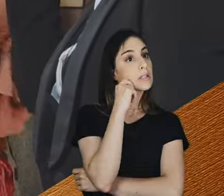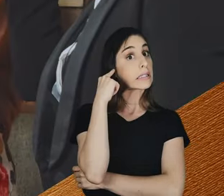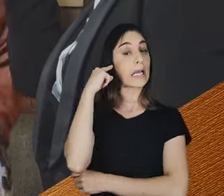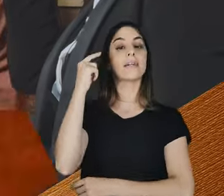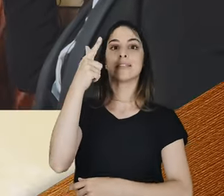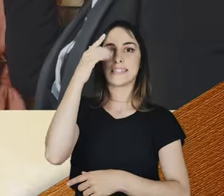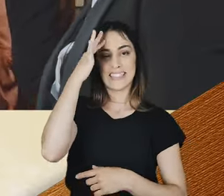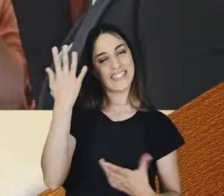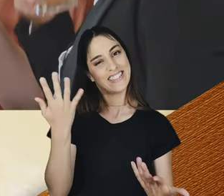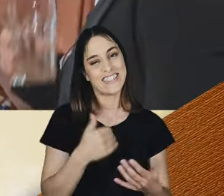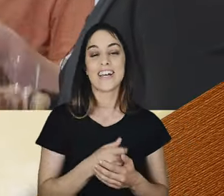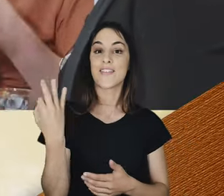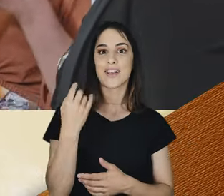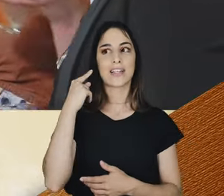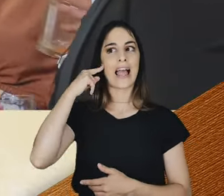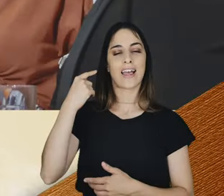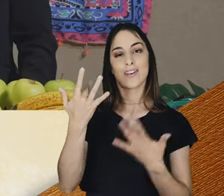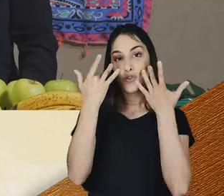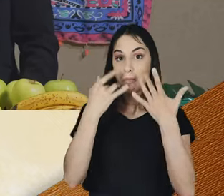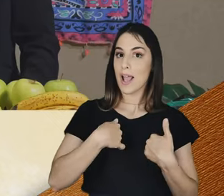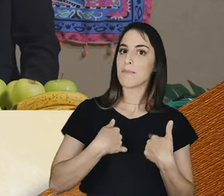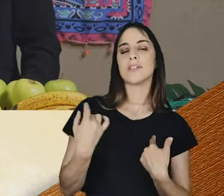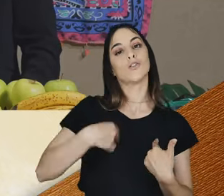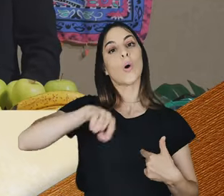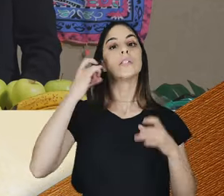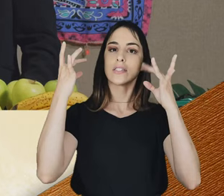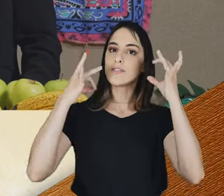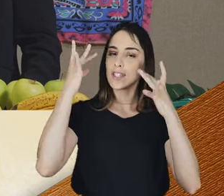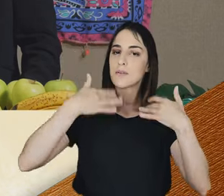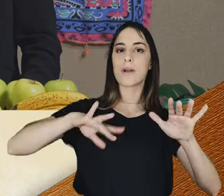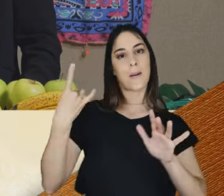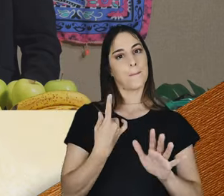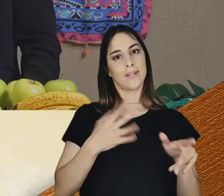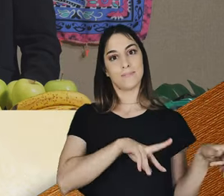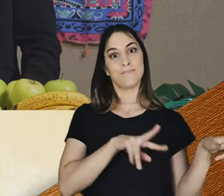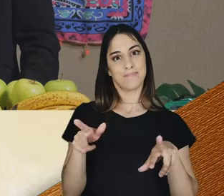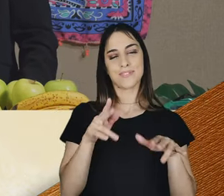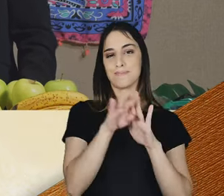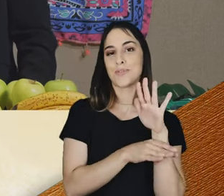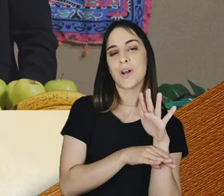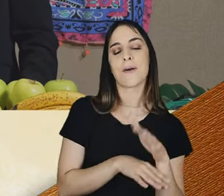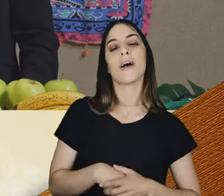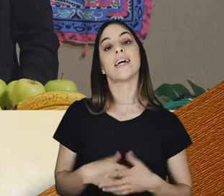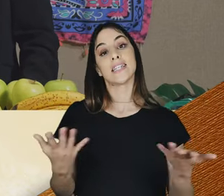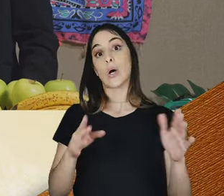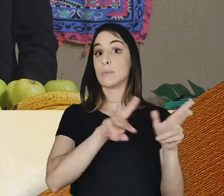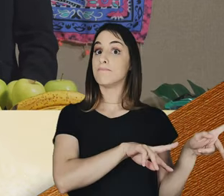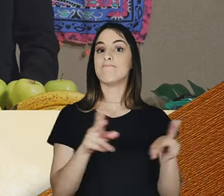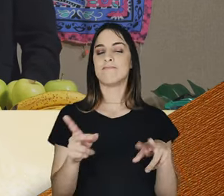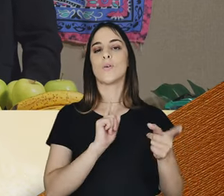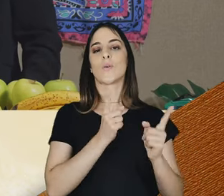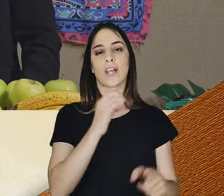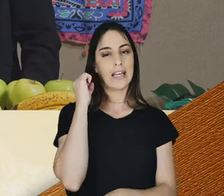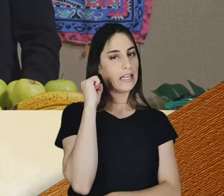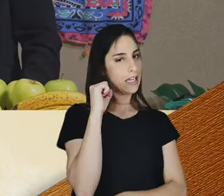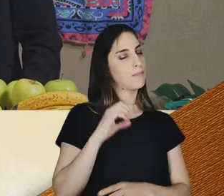E a produção está aqui a informar-me que estamos aqui muito divertidos, mas vamos ter que seguir com o programa, não é verdade? Seguimos então para